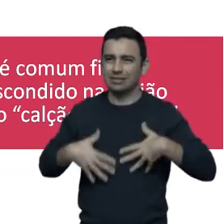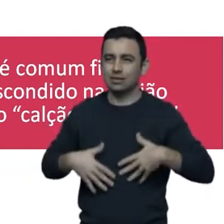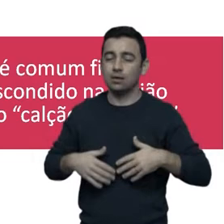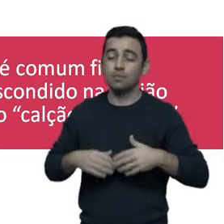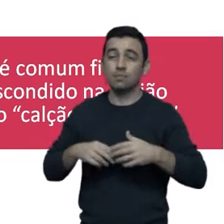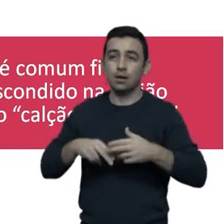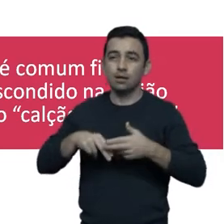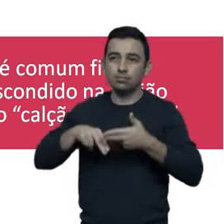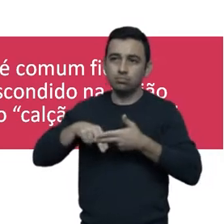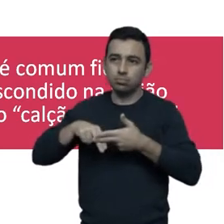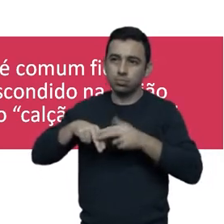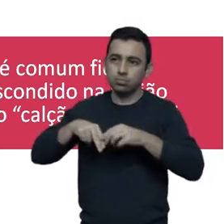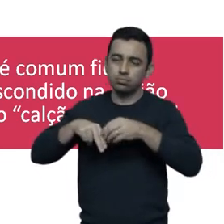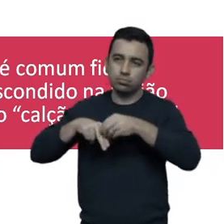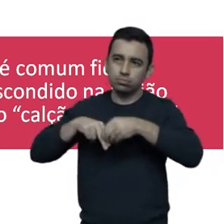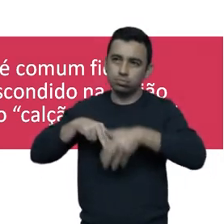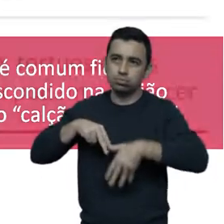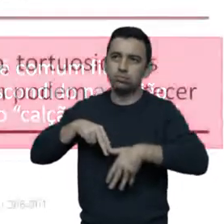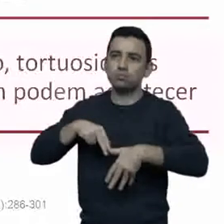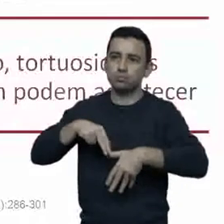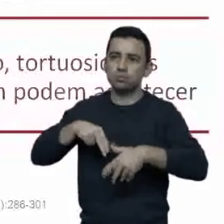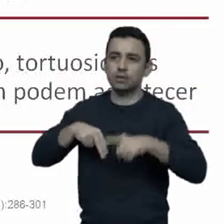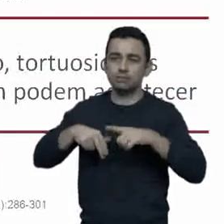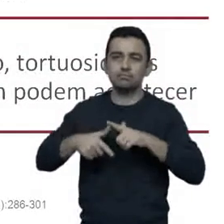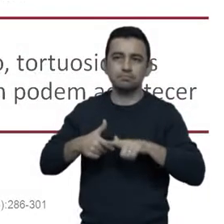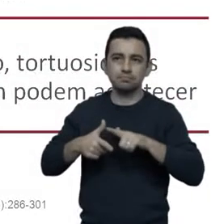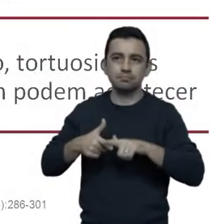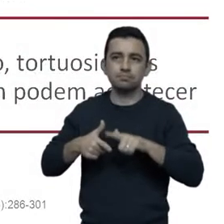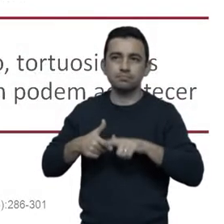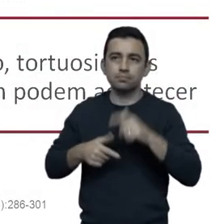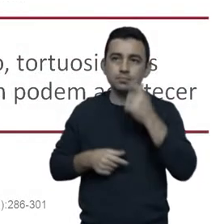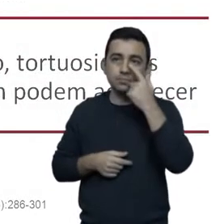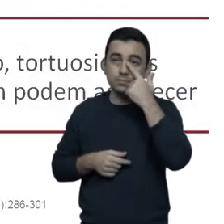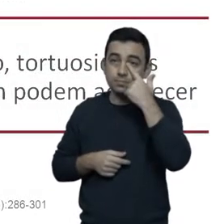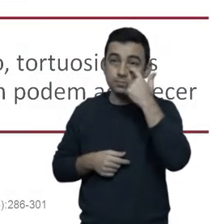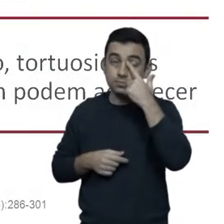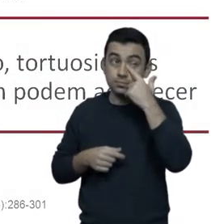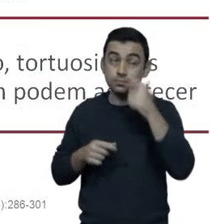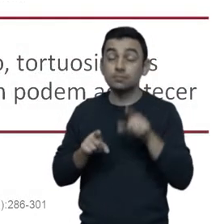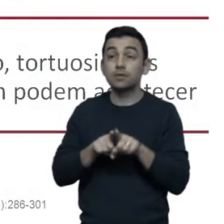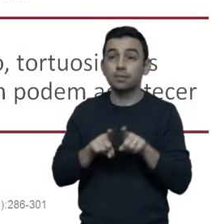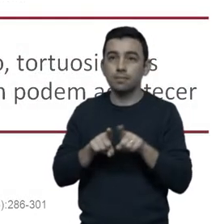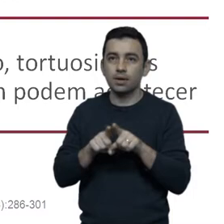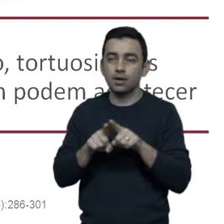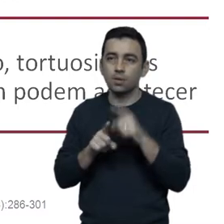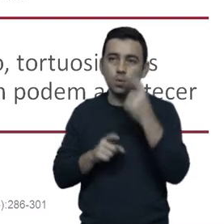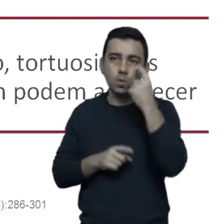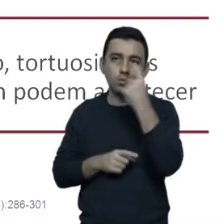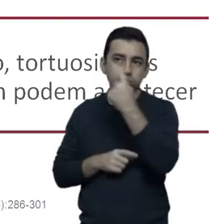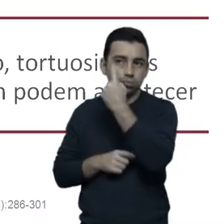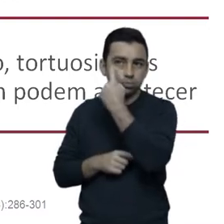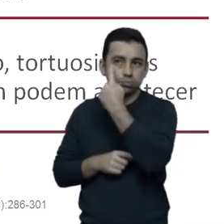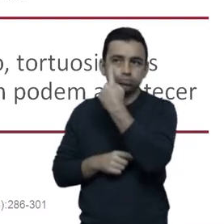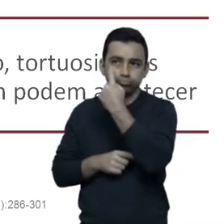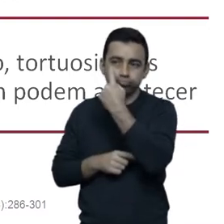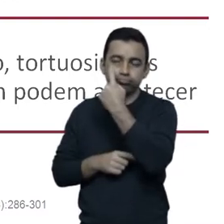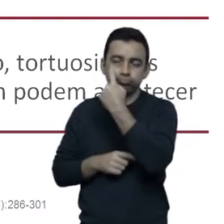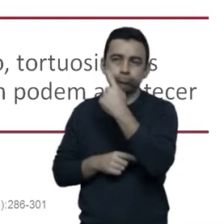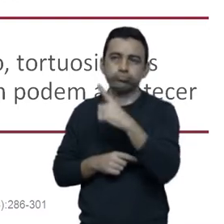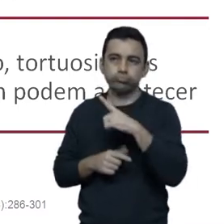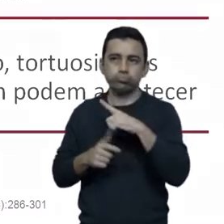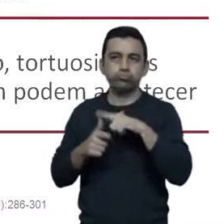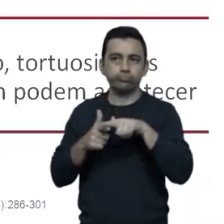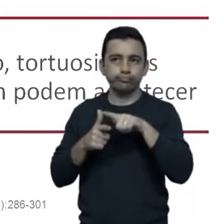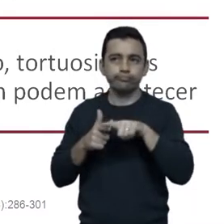baixo, né, podemos colocar. Também lesões corneanas, que a gente chama de córnea verticillata, isso é